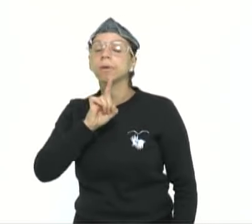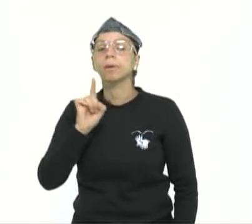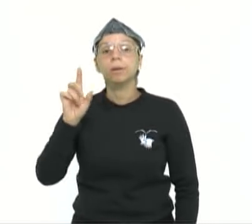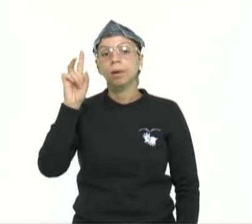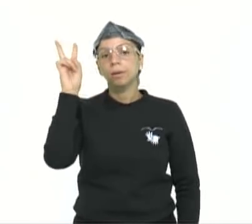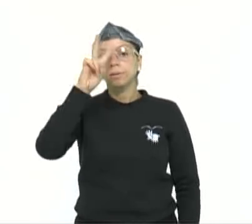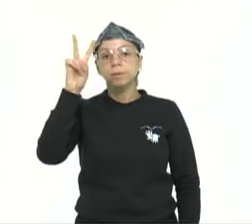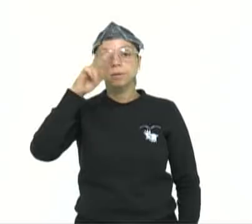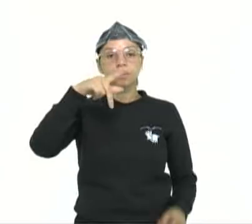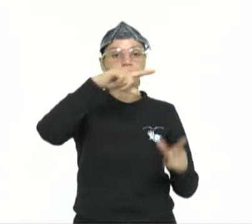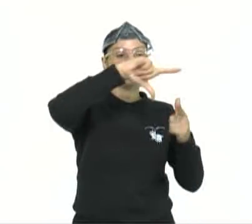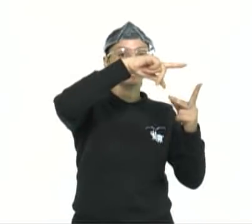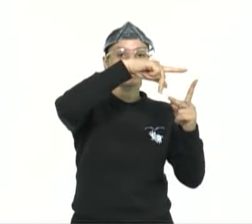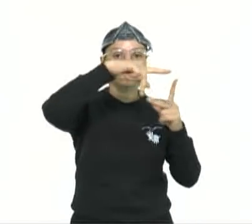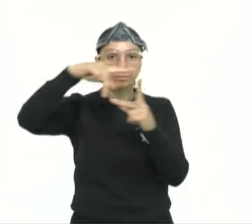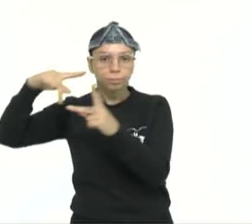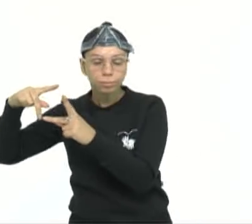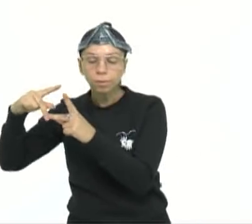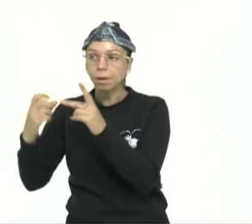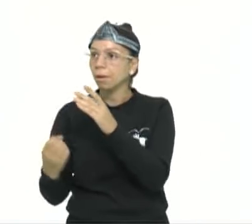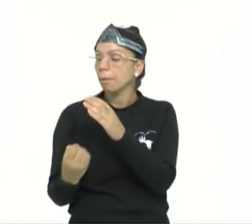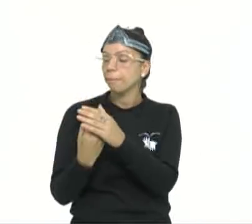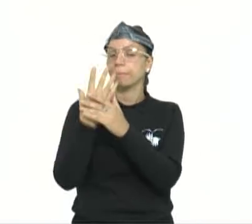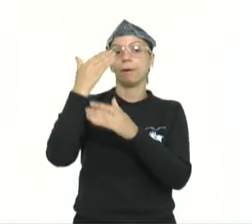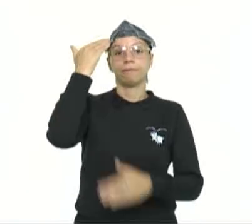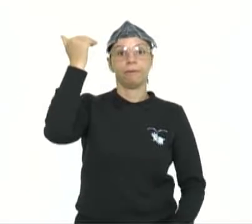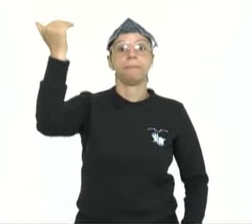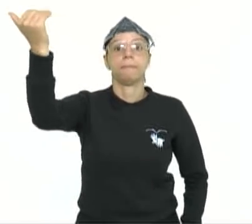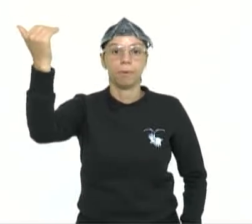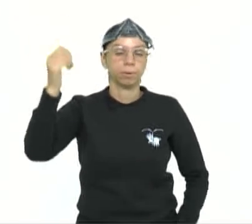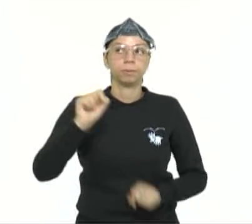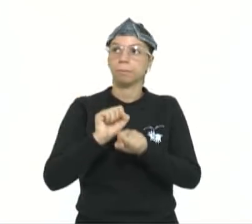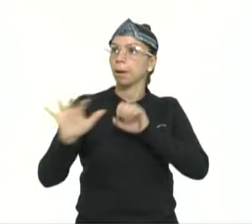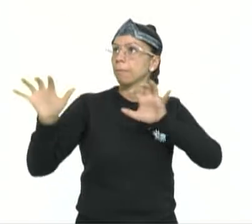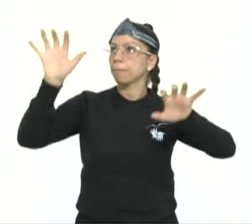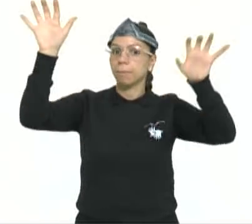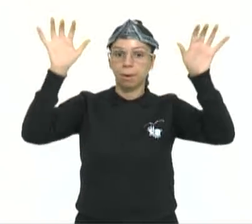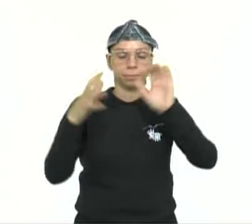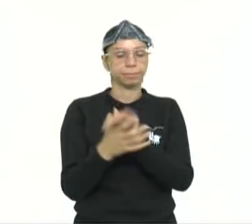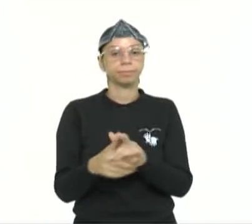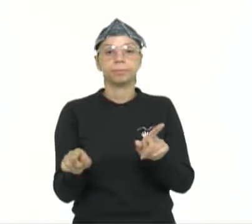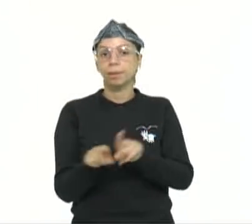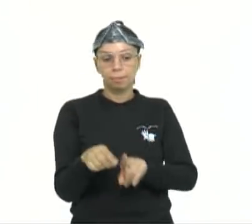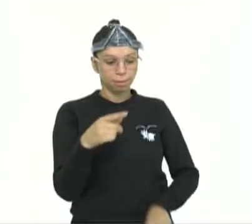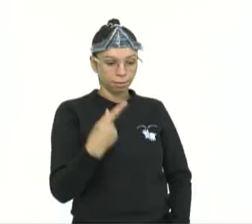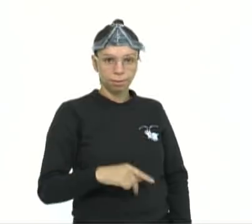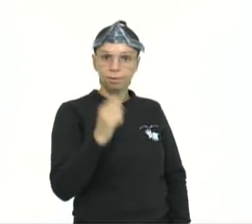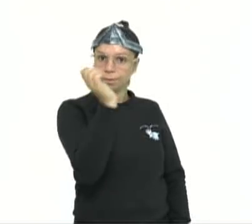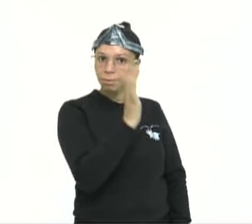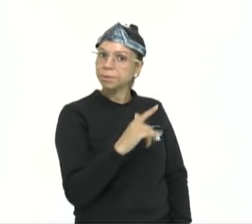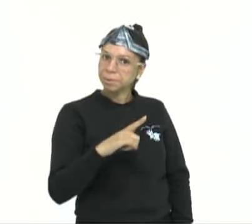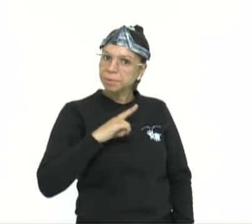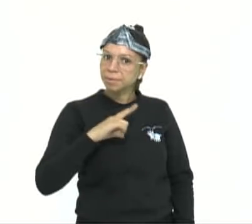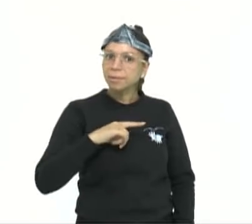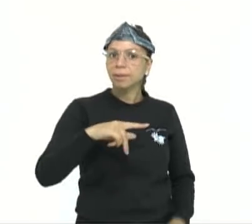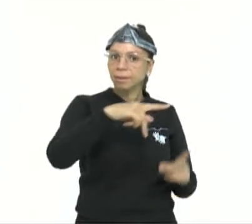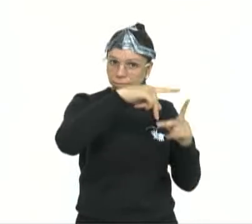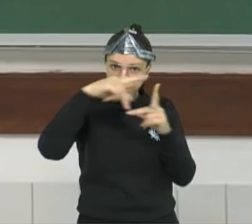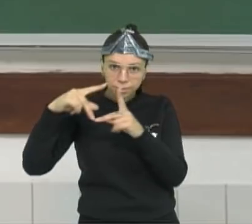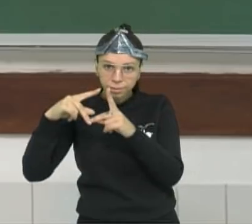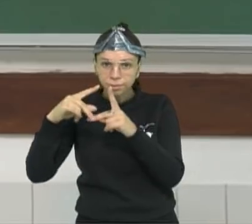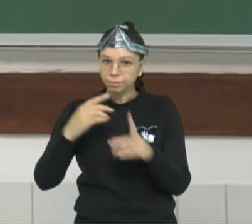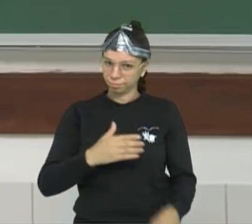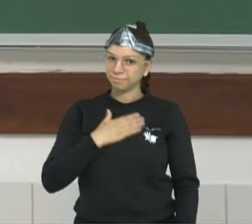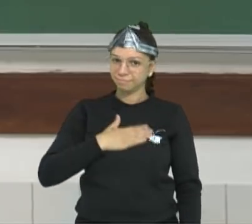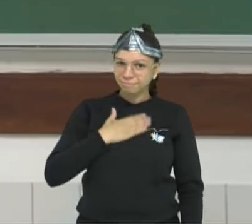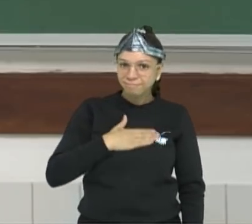histórias em quadrinhos chegaram ao apogeu, quando conseguiram ter muito sucesso. O Brasil também tem as suas comic strips, você sabia? E você